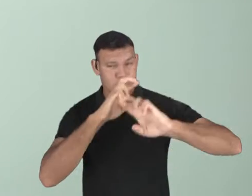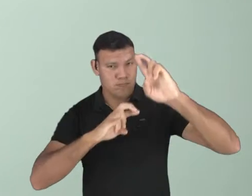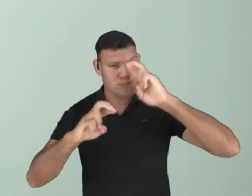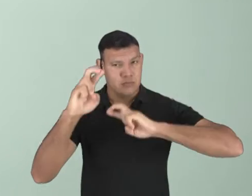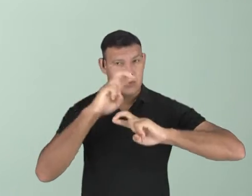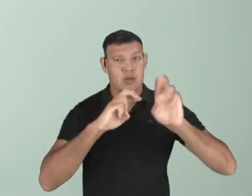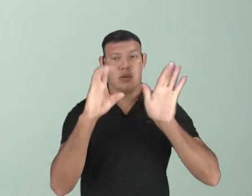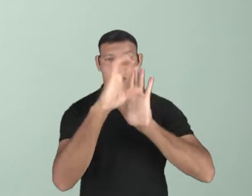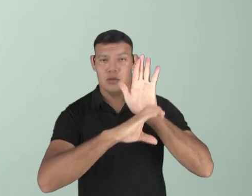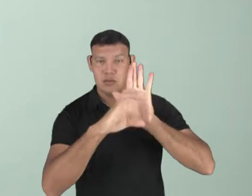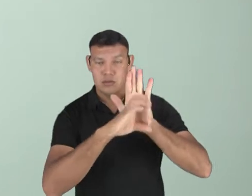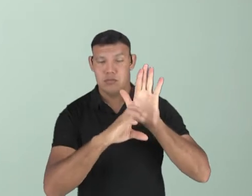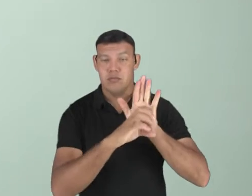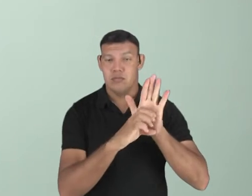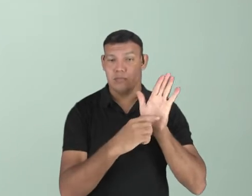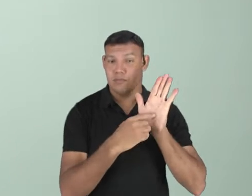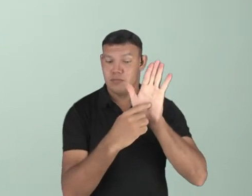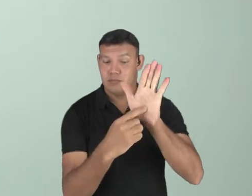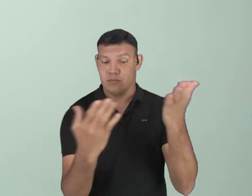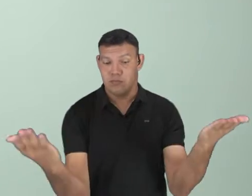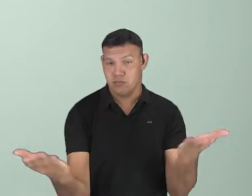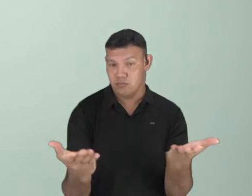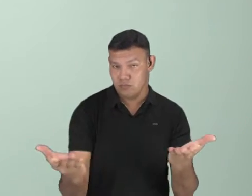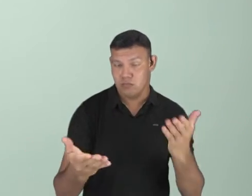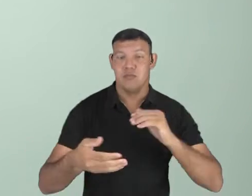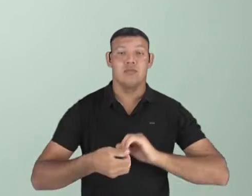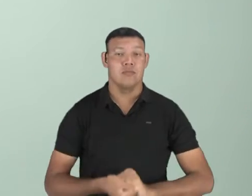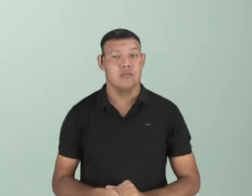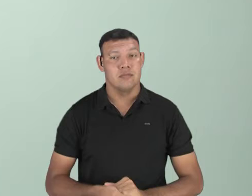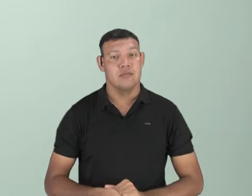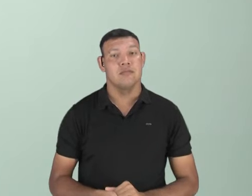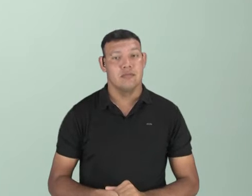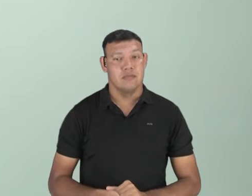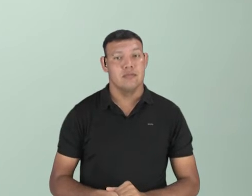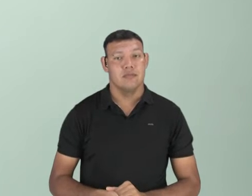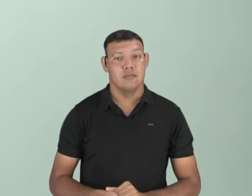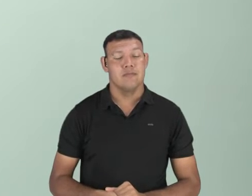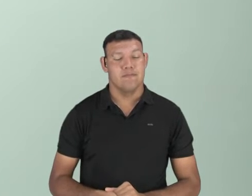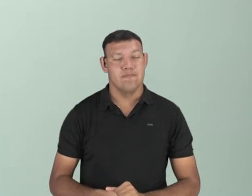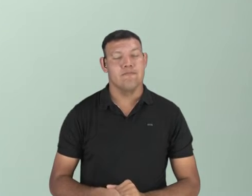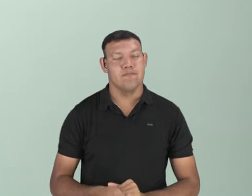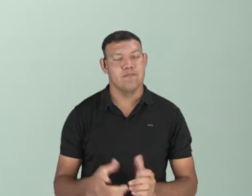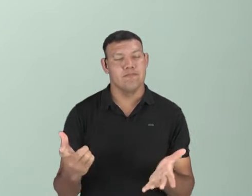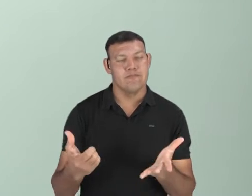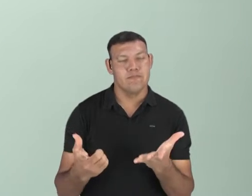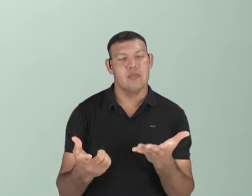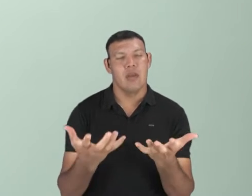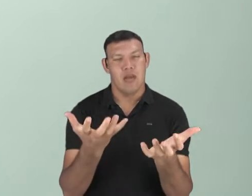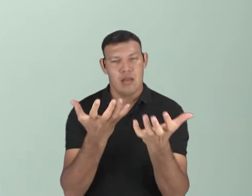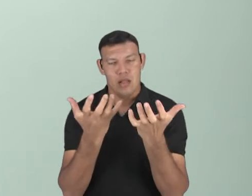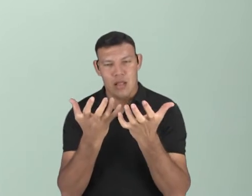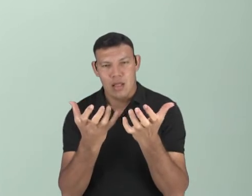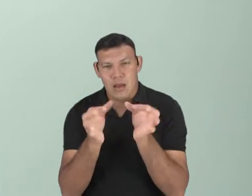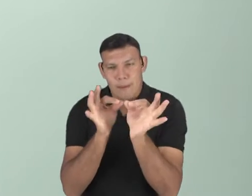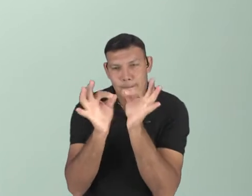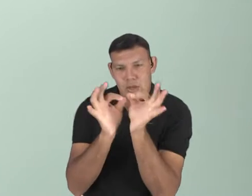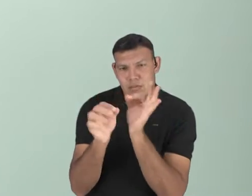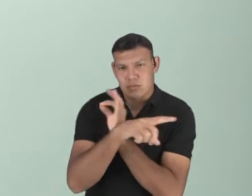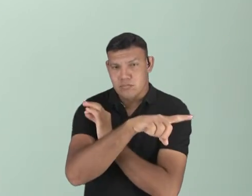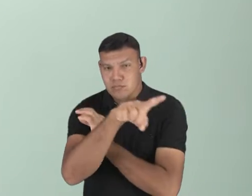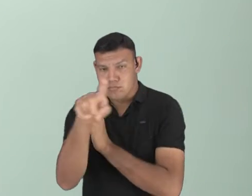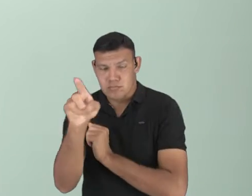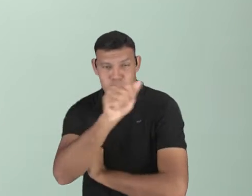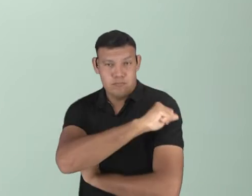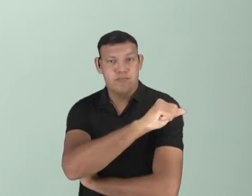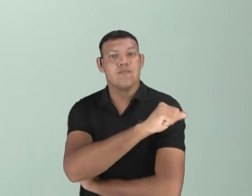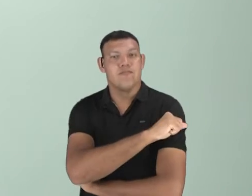será desenvolvido ao longo desta videoaula tende a preparar você, caro aluno, para